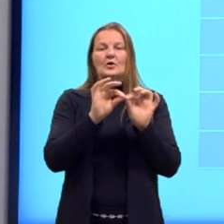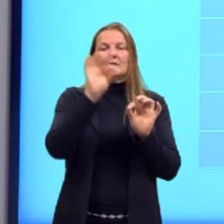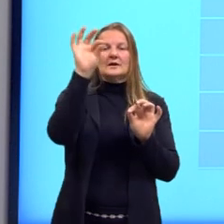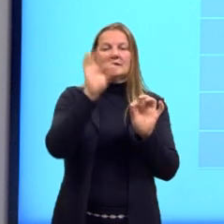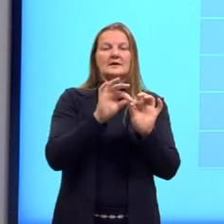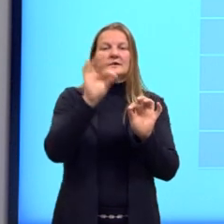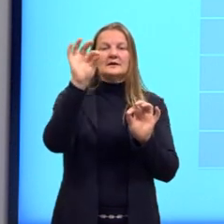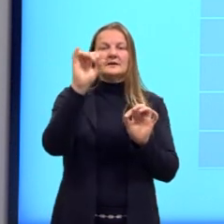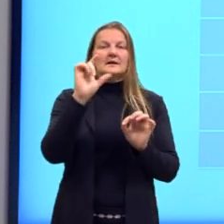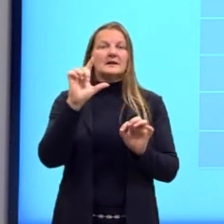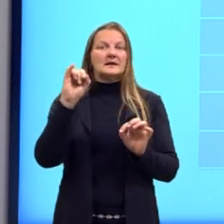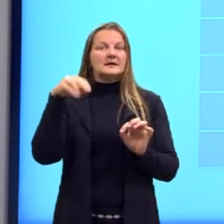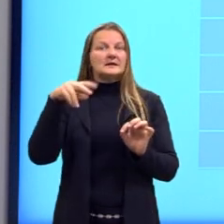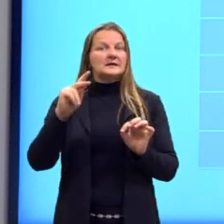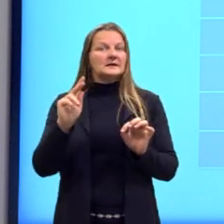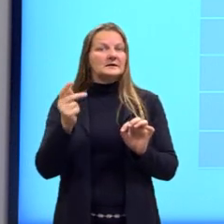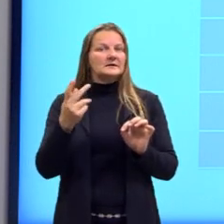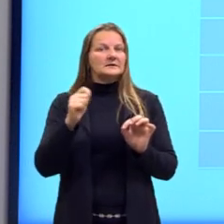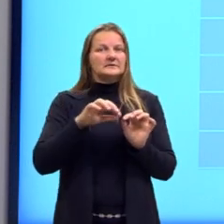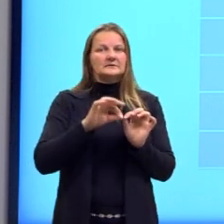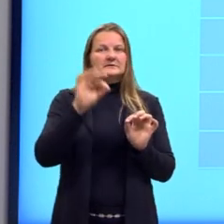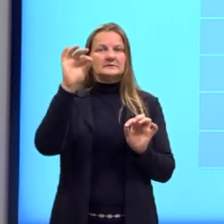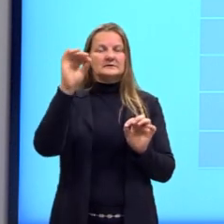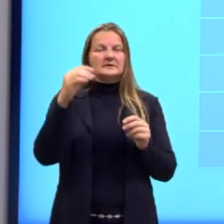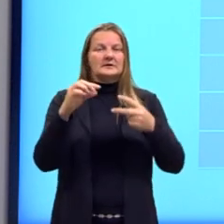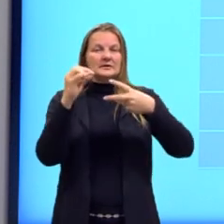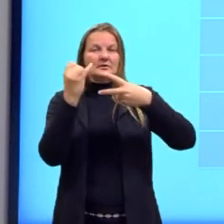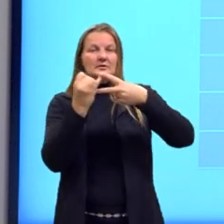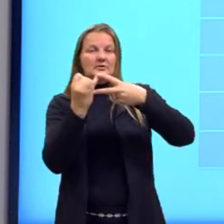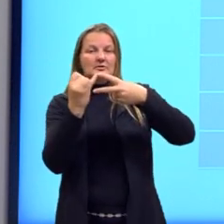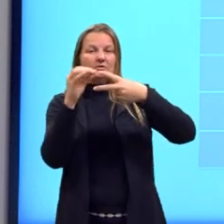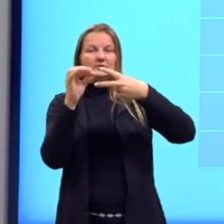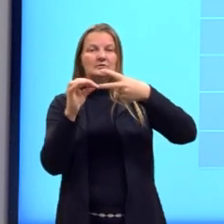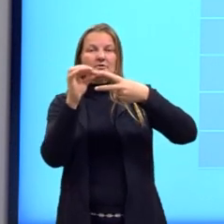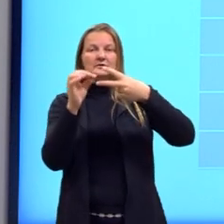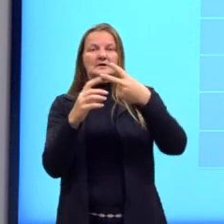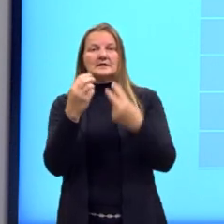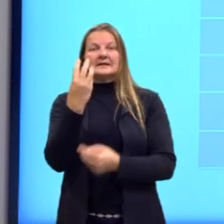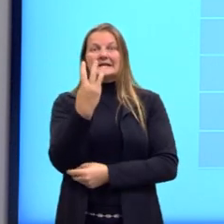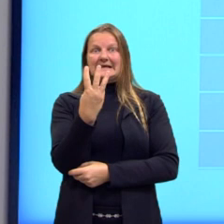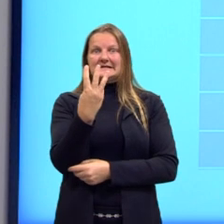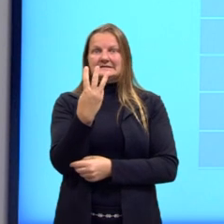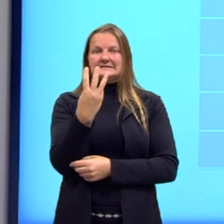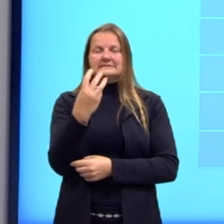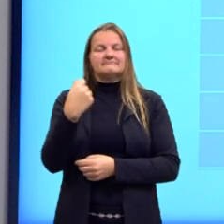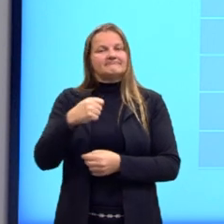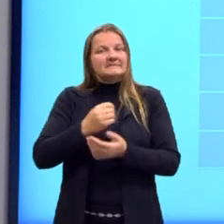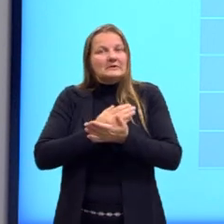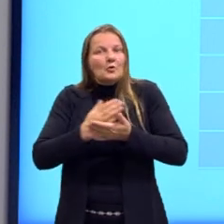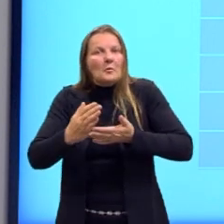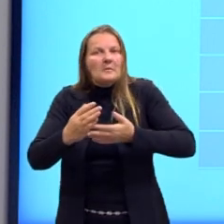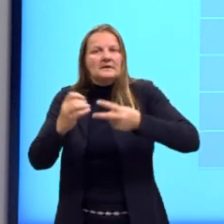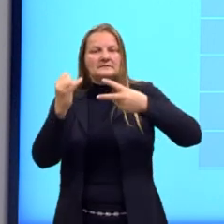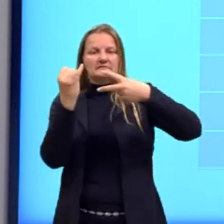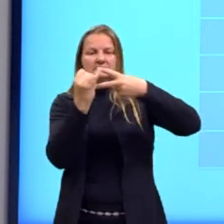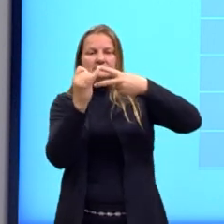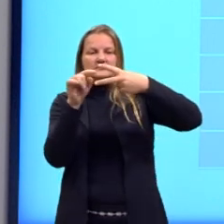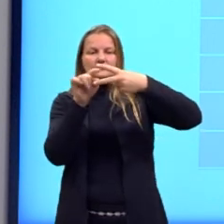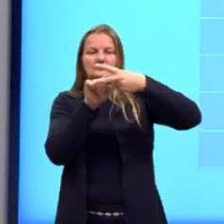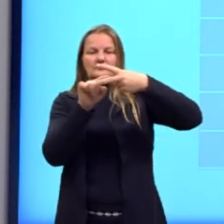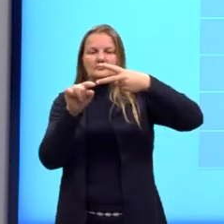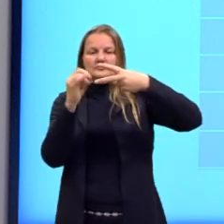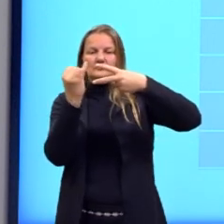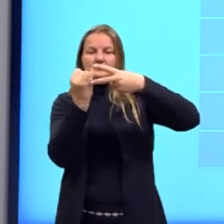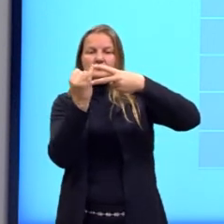poligonal o polígono então ele precisa ter no mínimo três lados que constitui então uma